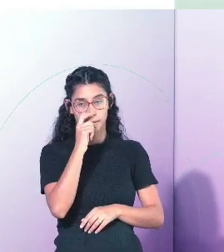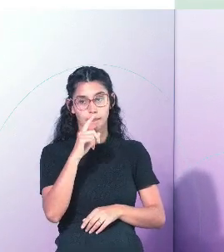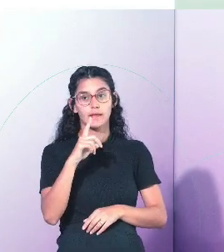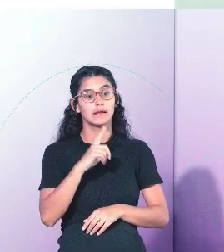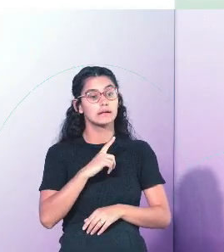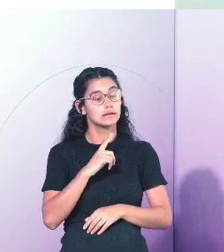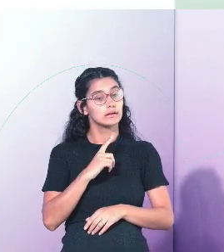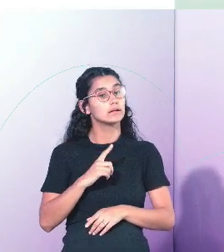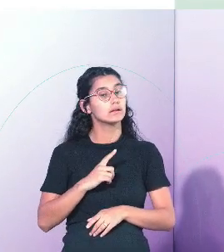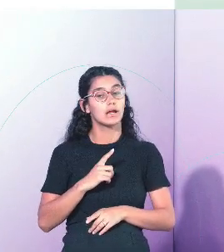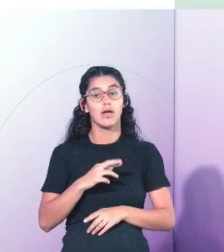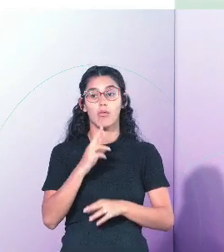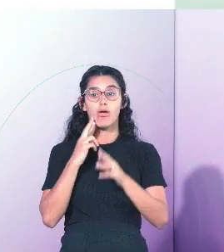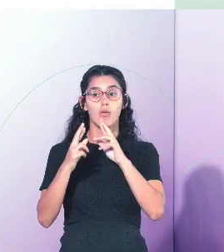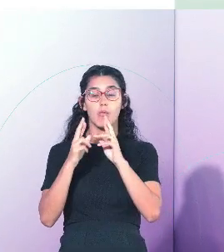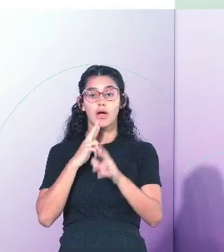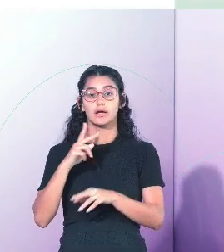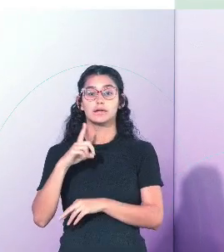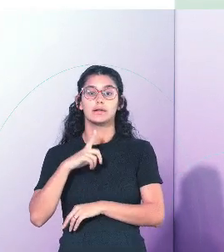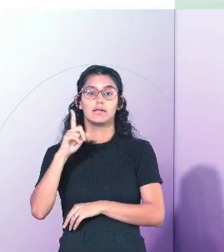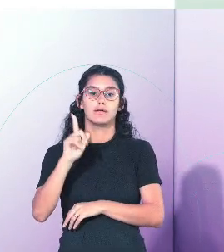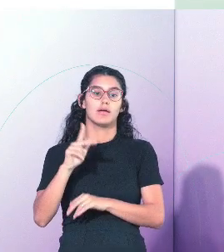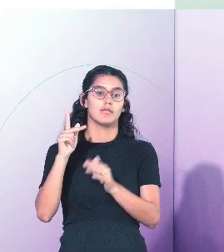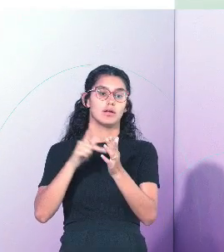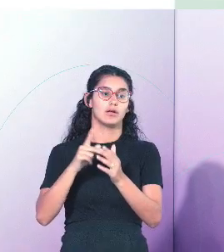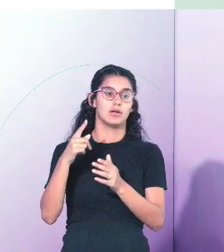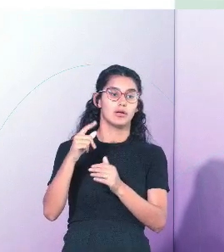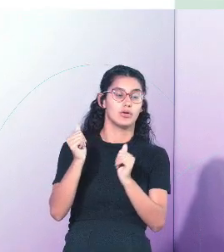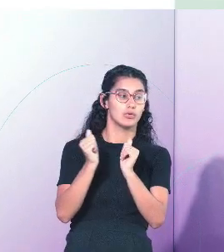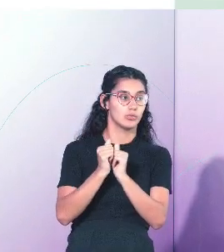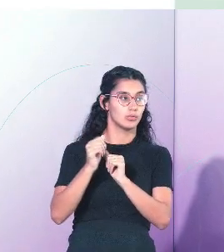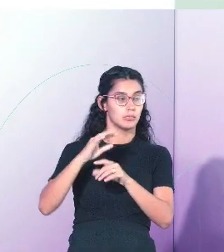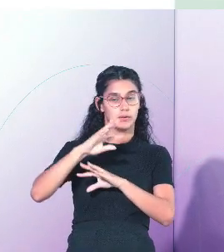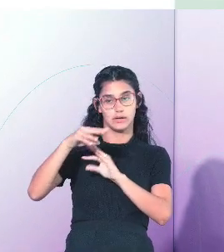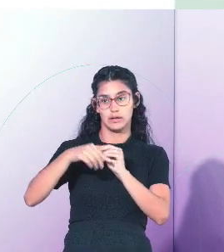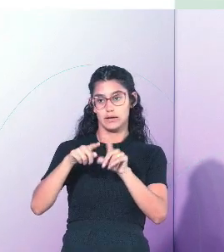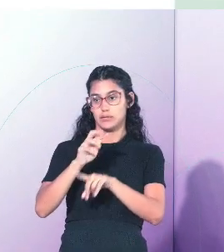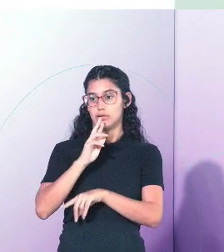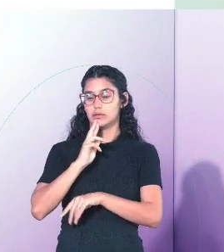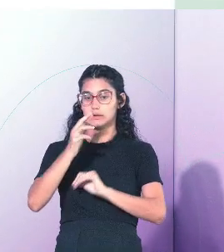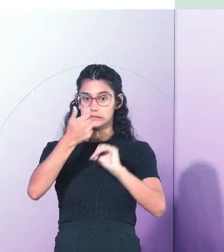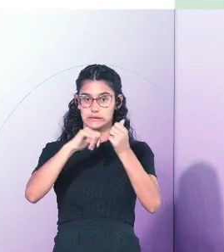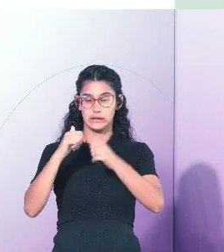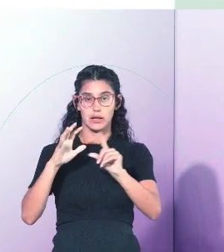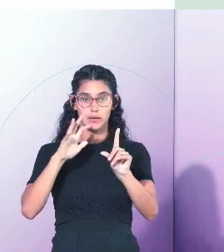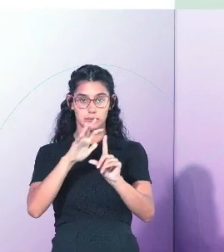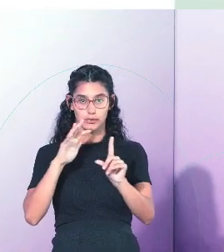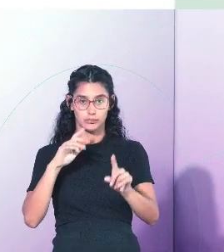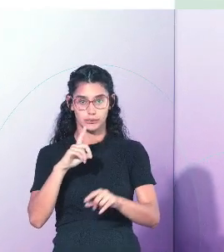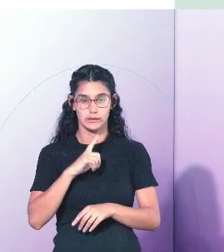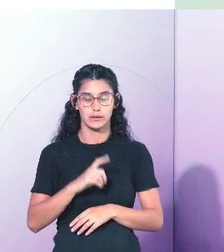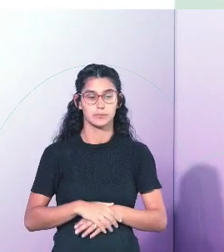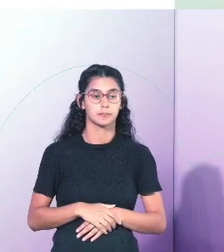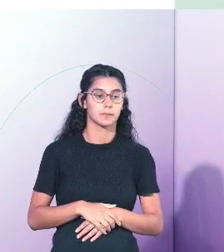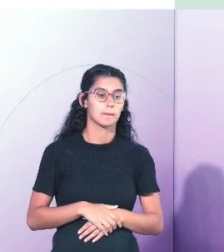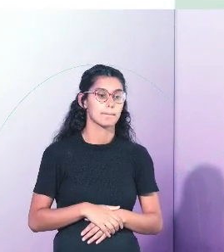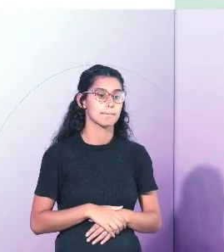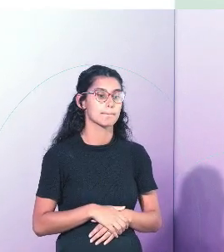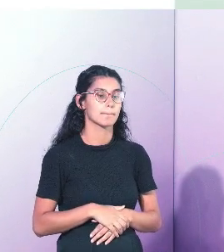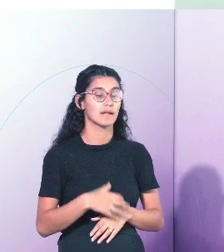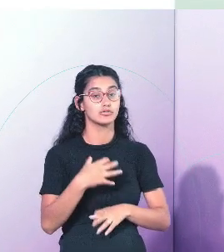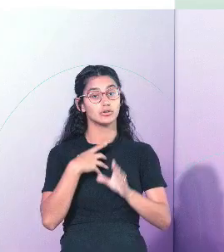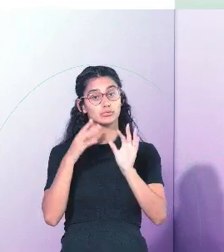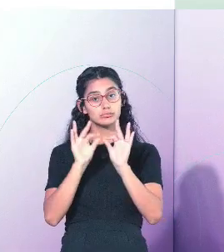geram esses resultados, que são as razões de custo-efetividade incremental e o resultado da análise de impacto orçamentário. De forma